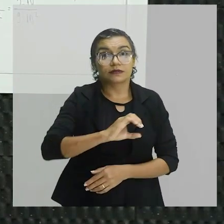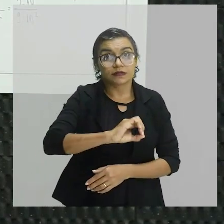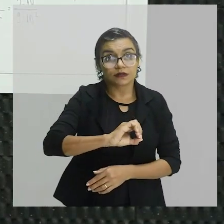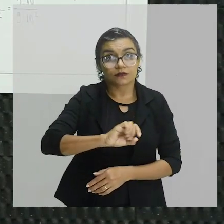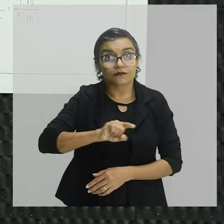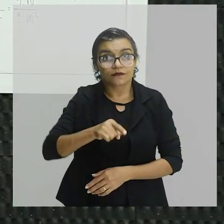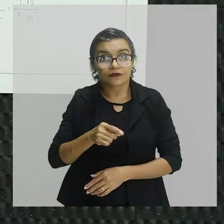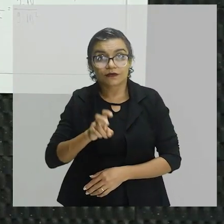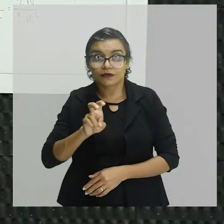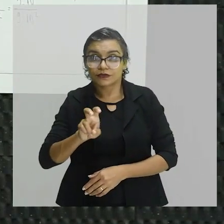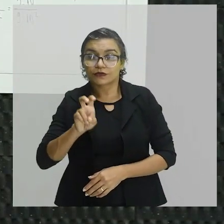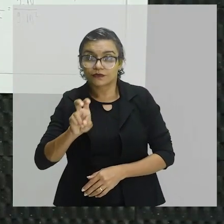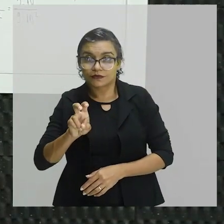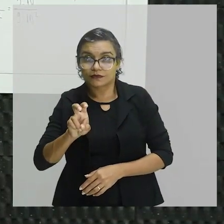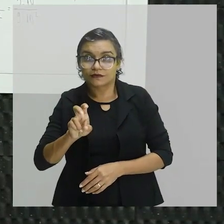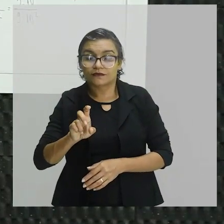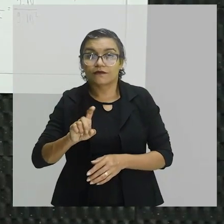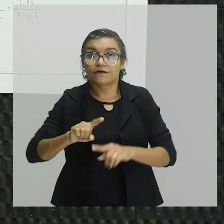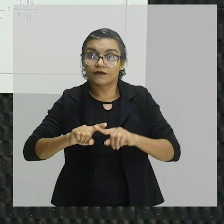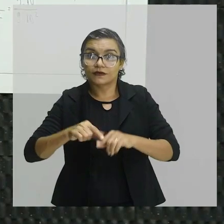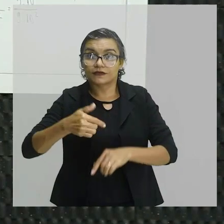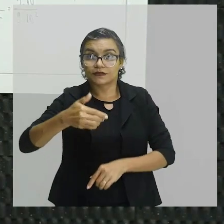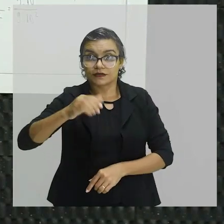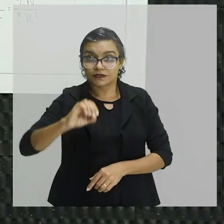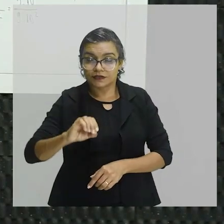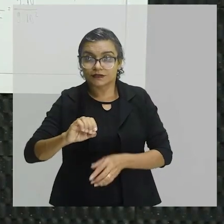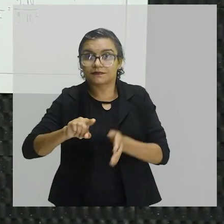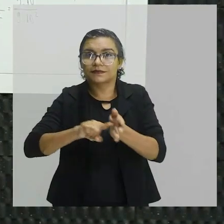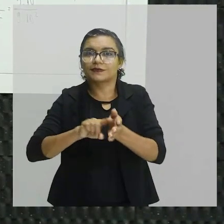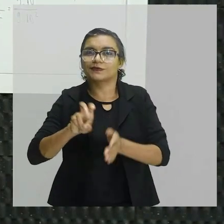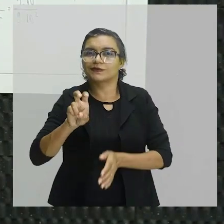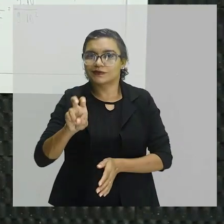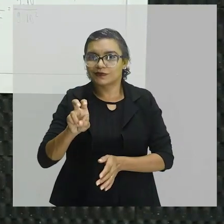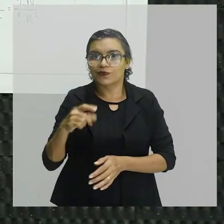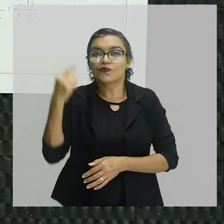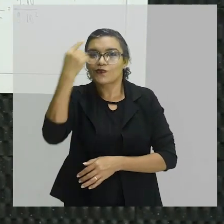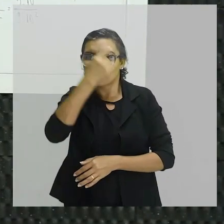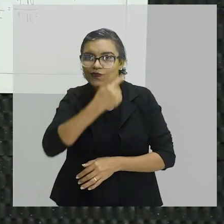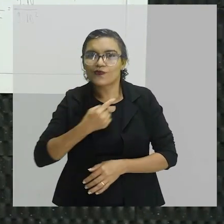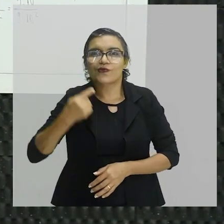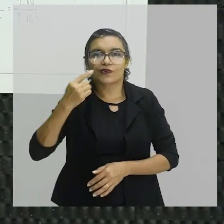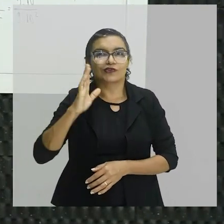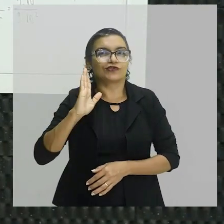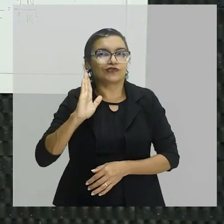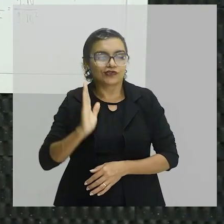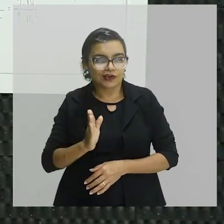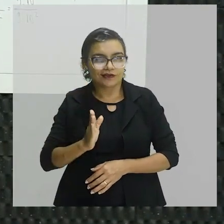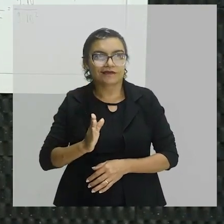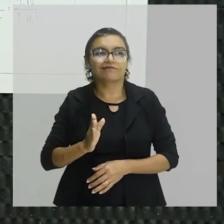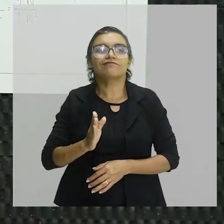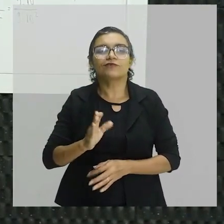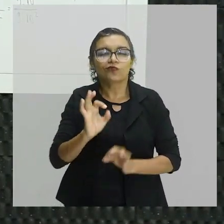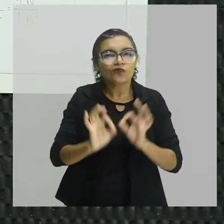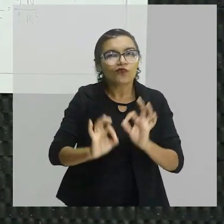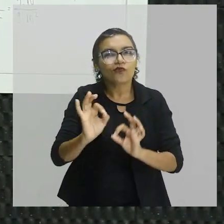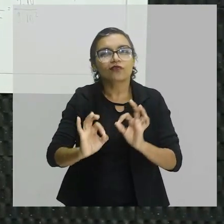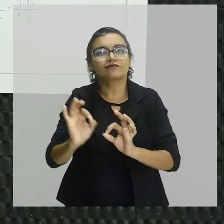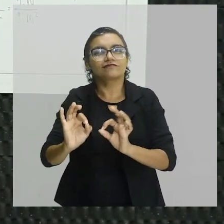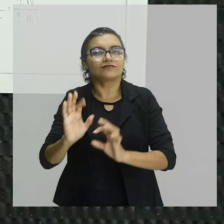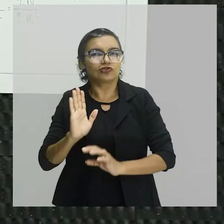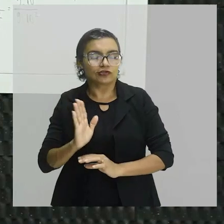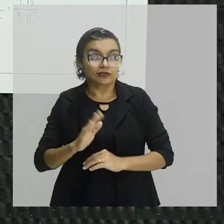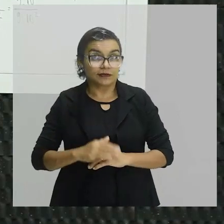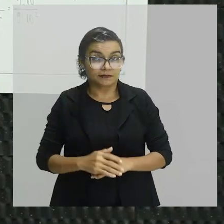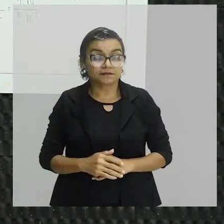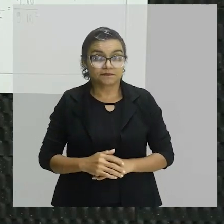0,55 vezes 10 a menos 5 horas. Pronto. Então, nós já colocamos aqui nas unidades, né, que a